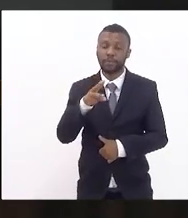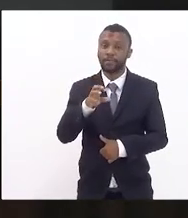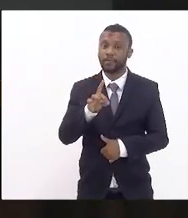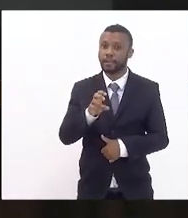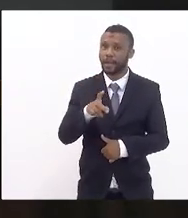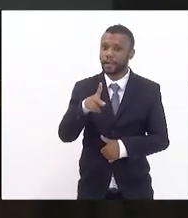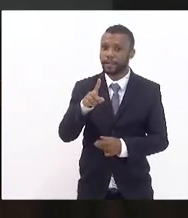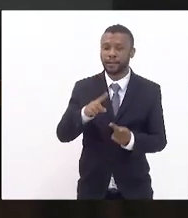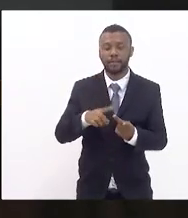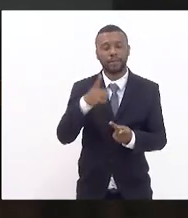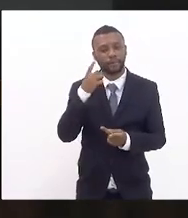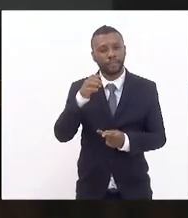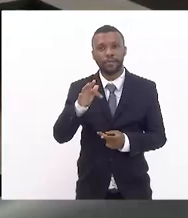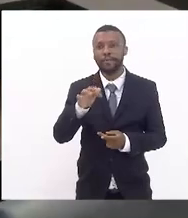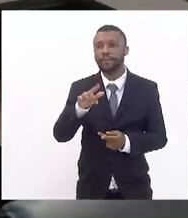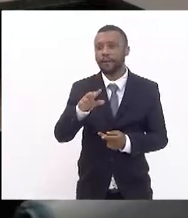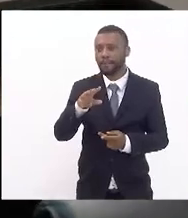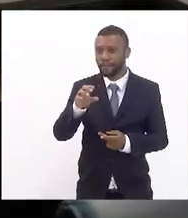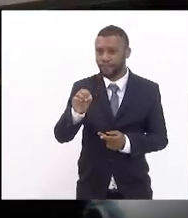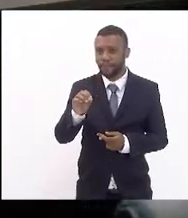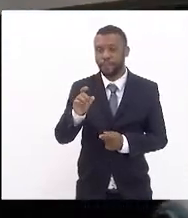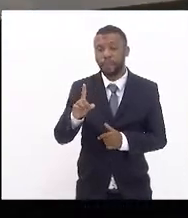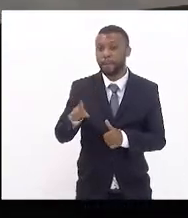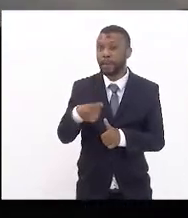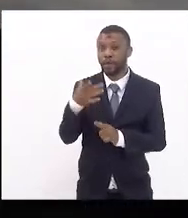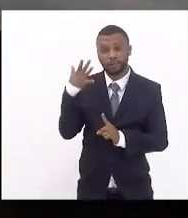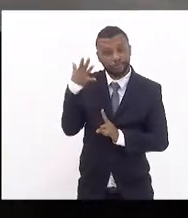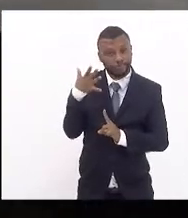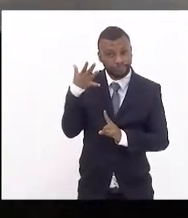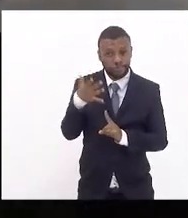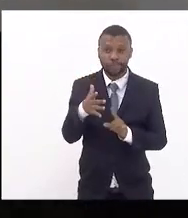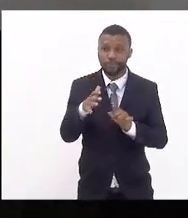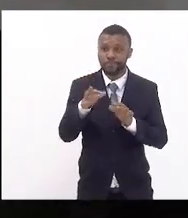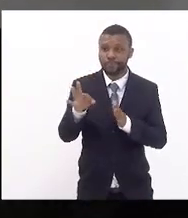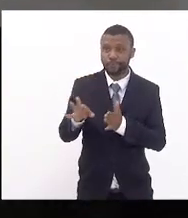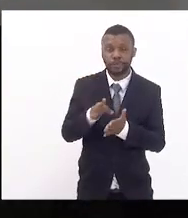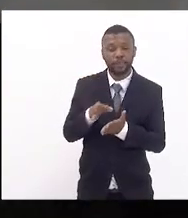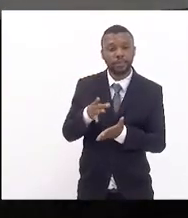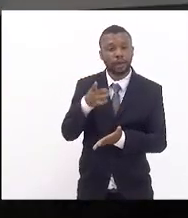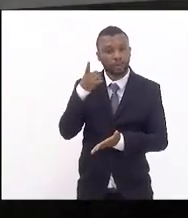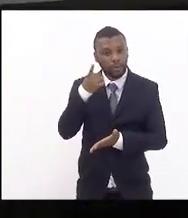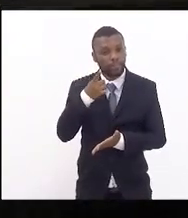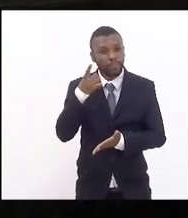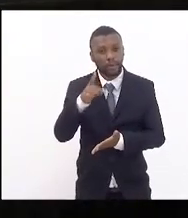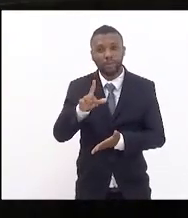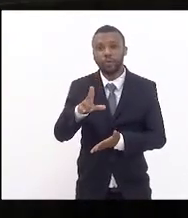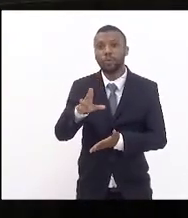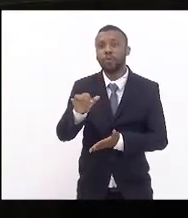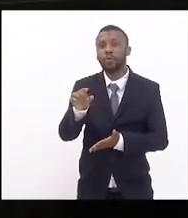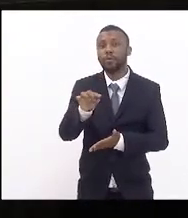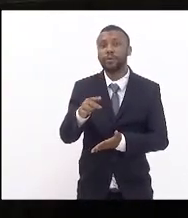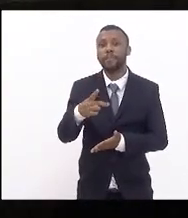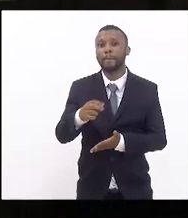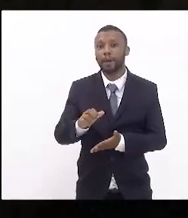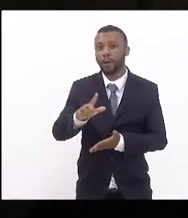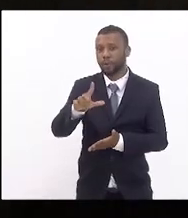Serafini. Obrigada. Primeiro orador inscrito é o nobre deputado Luiz Paulo.